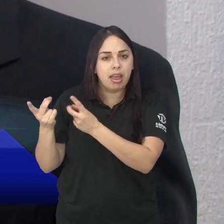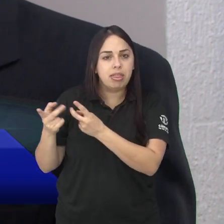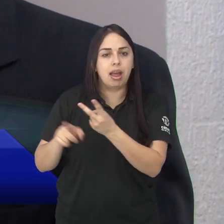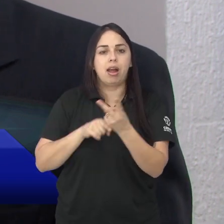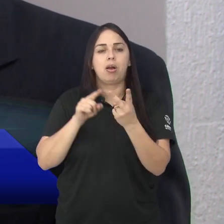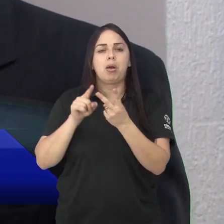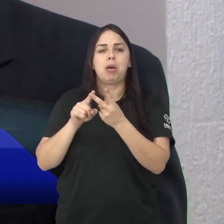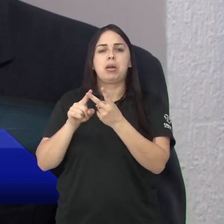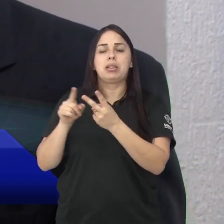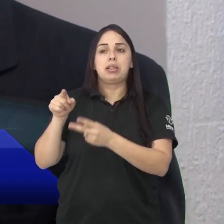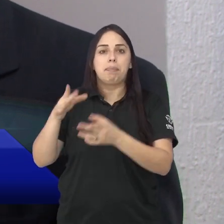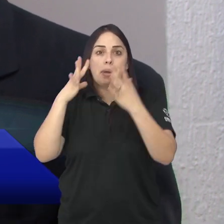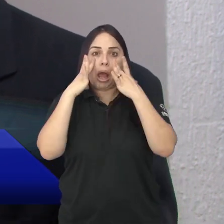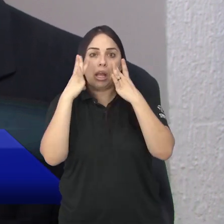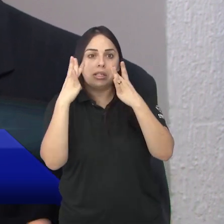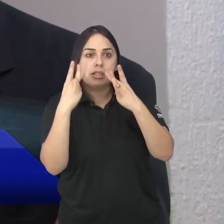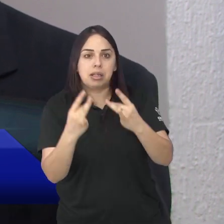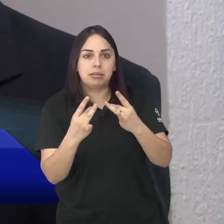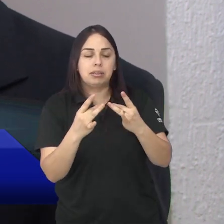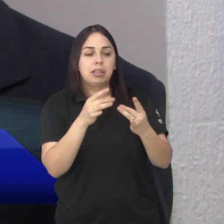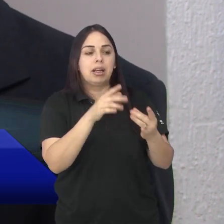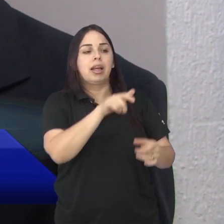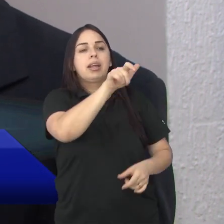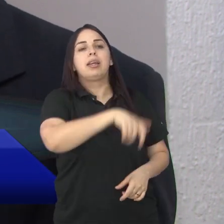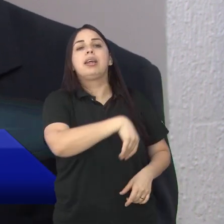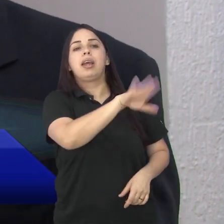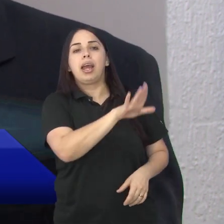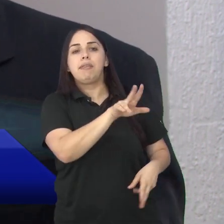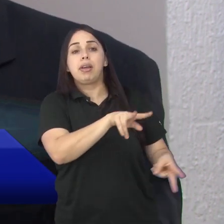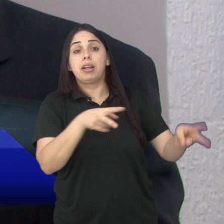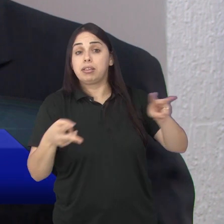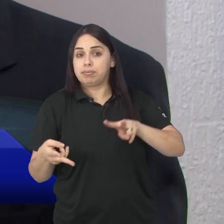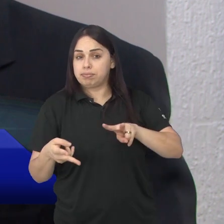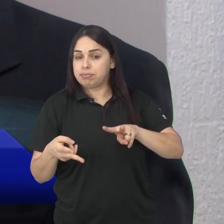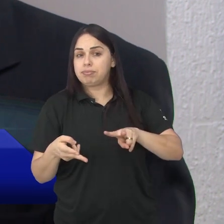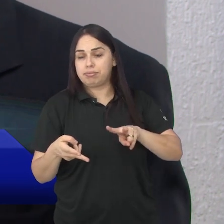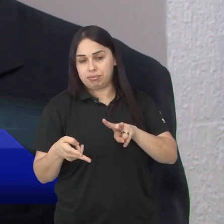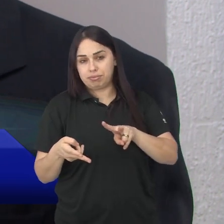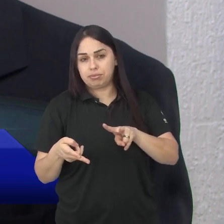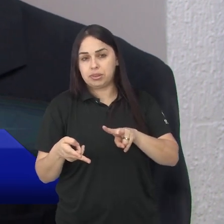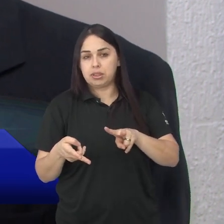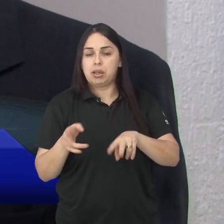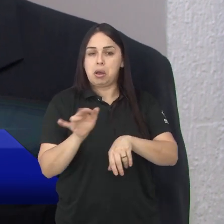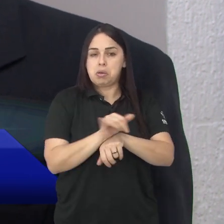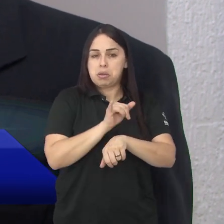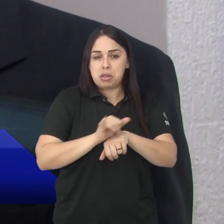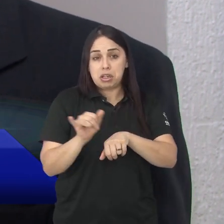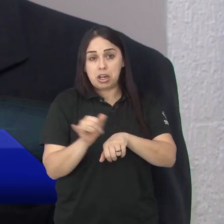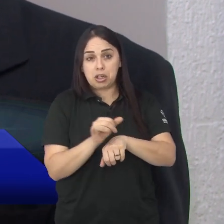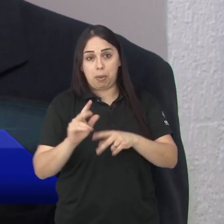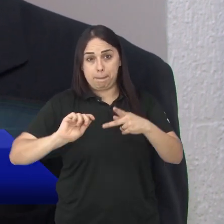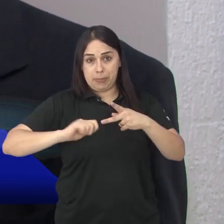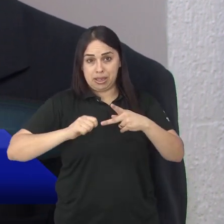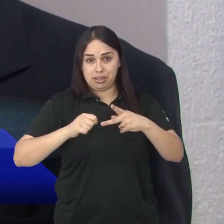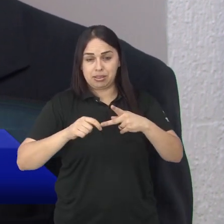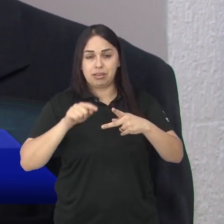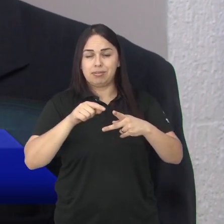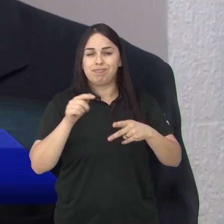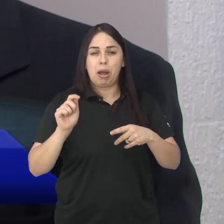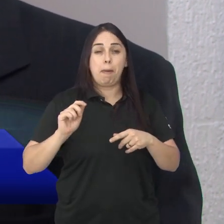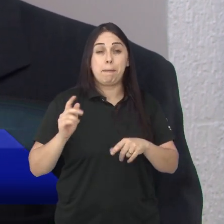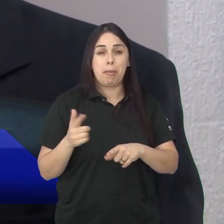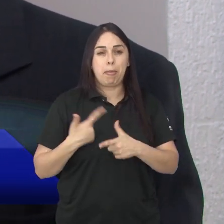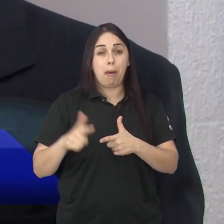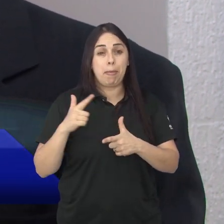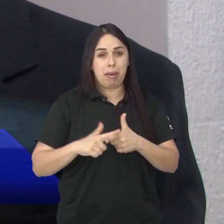ou o empresário estar atento a quem transfere o Pix. Dentre as diversas modalidades de Pix, uma que tem trazido alguns